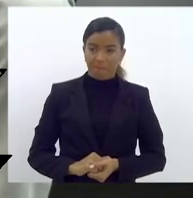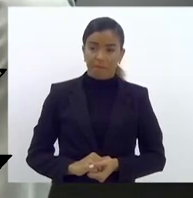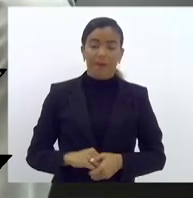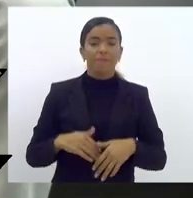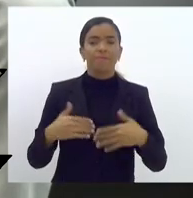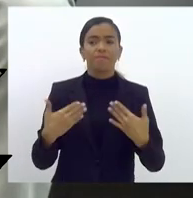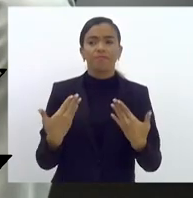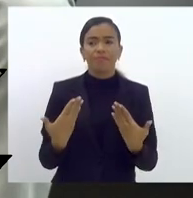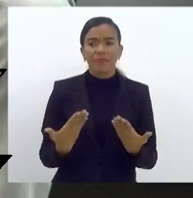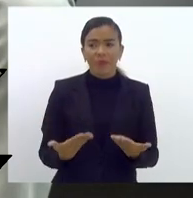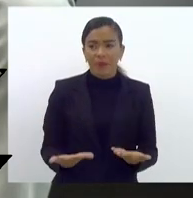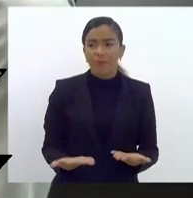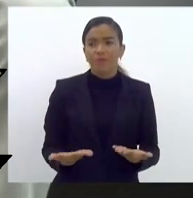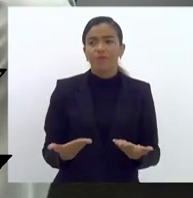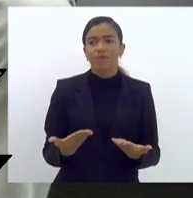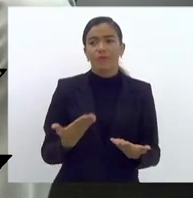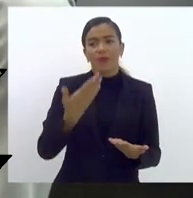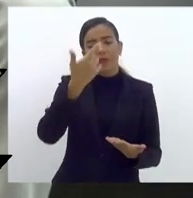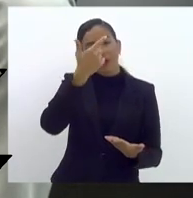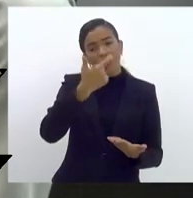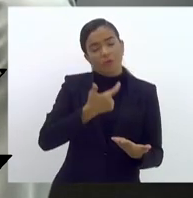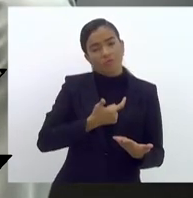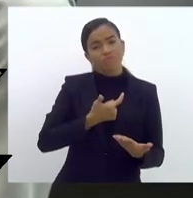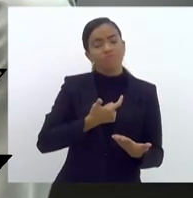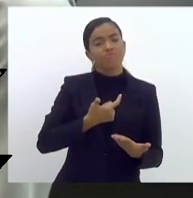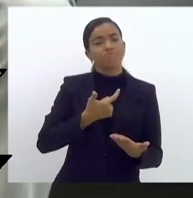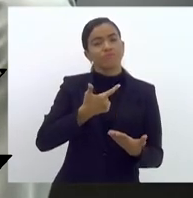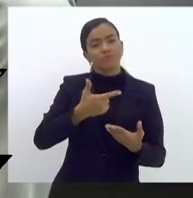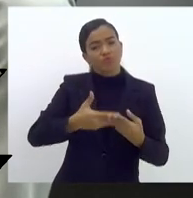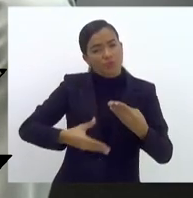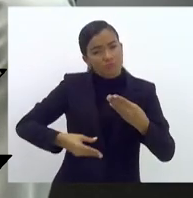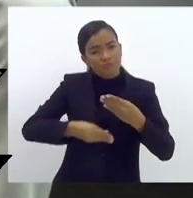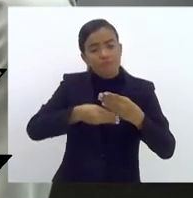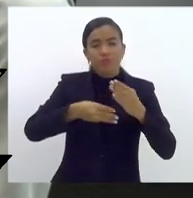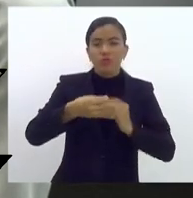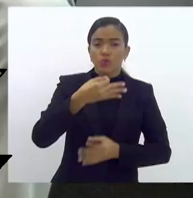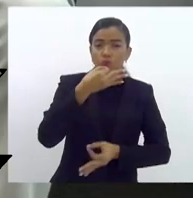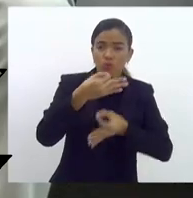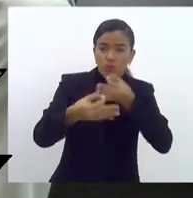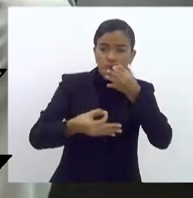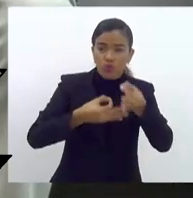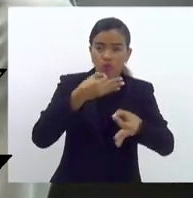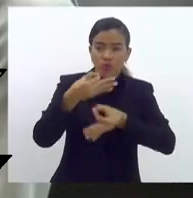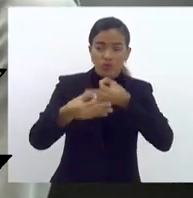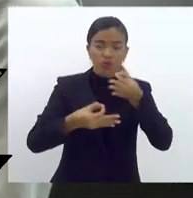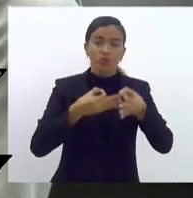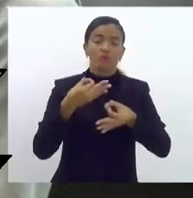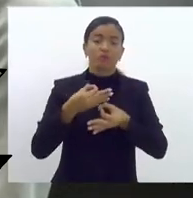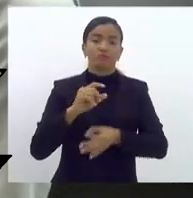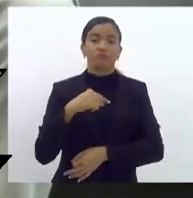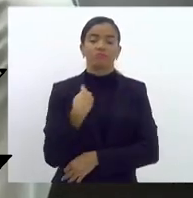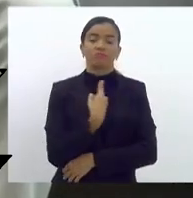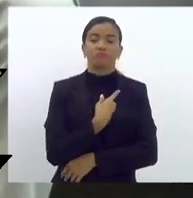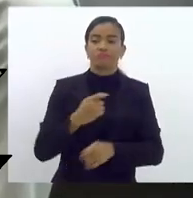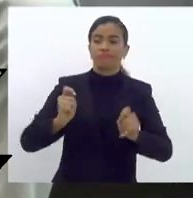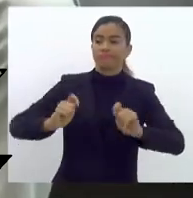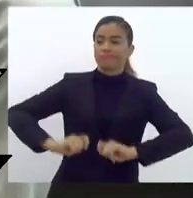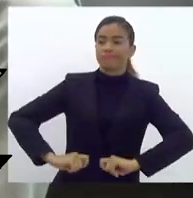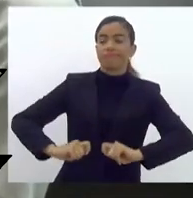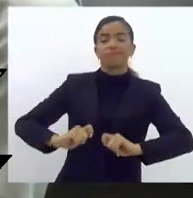Então eu queria fazer aqui uma sugestão a vossa excelência que a gente pudesse